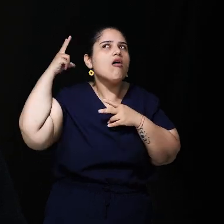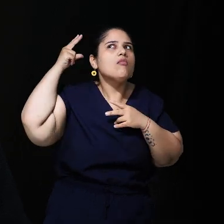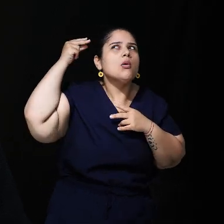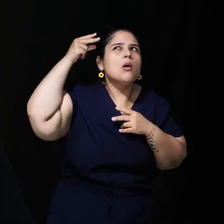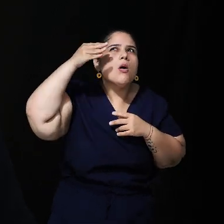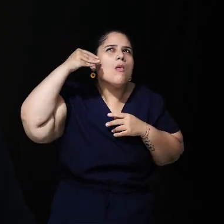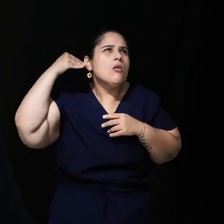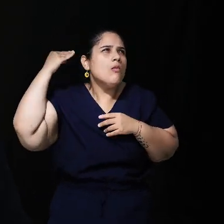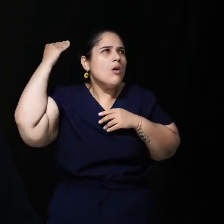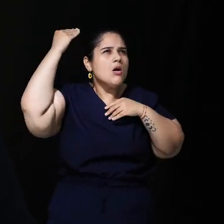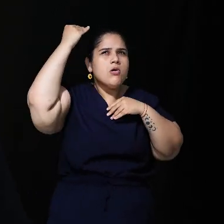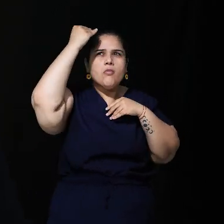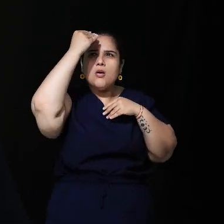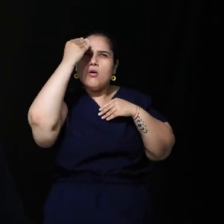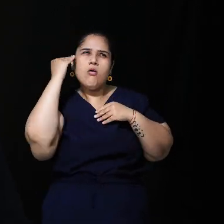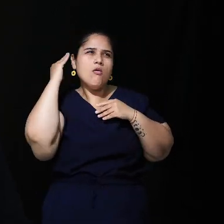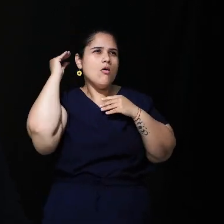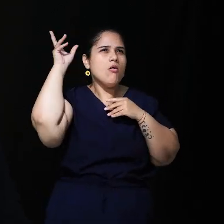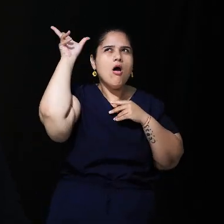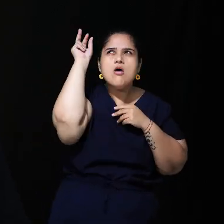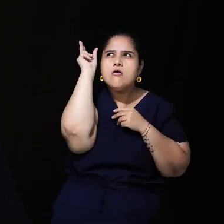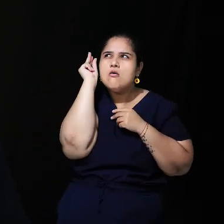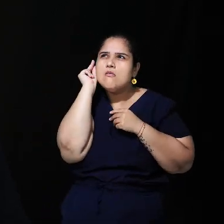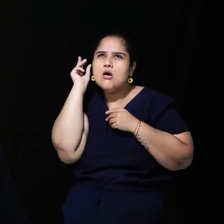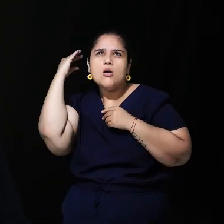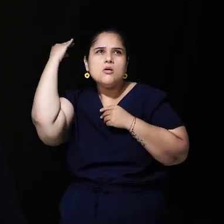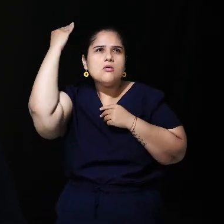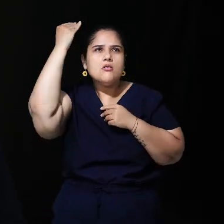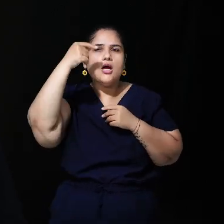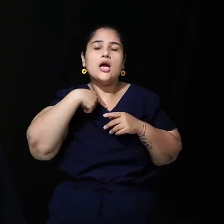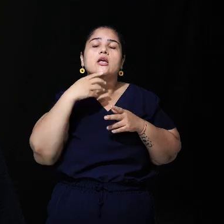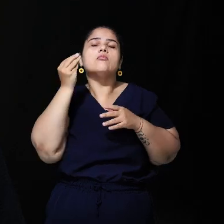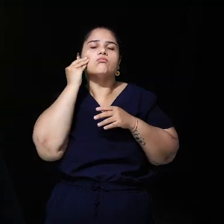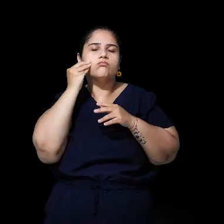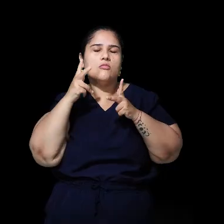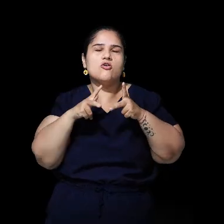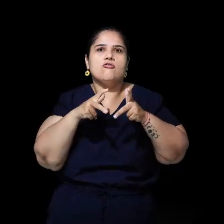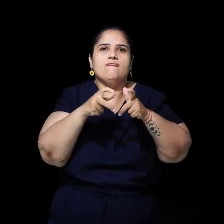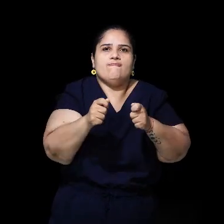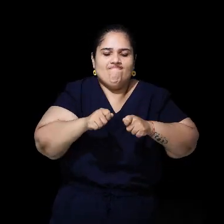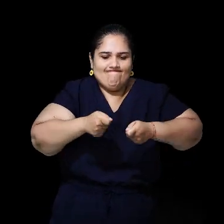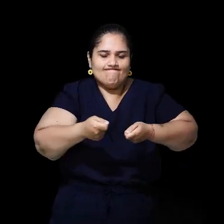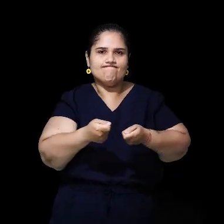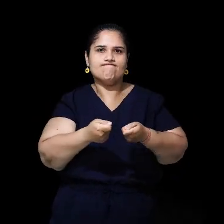toda forma não demonstrar para ninguém e tentar ser o mais forte possível.